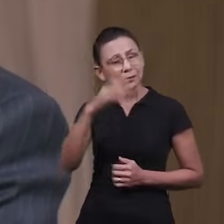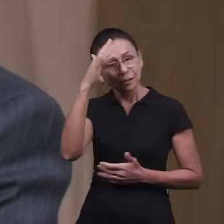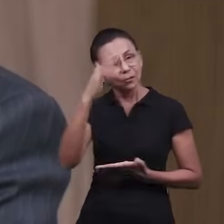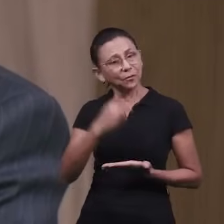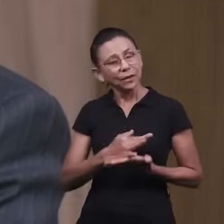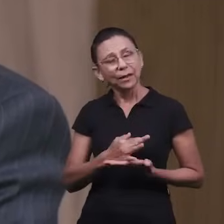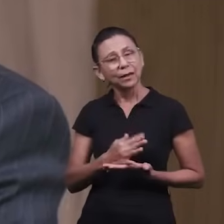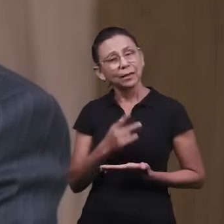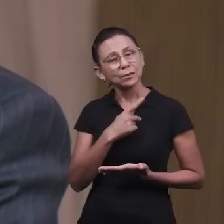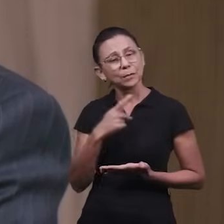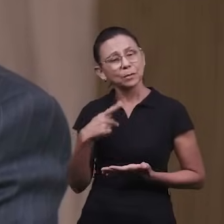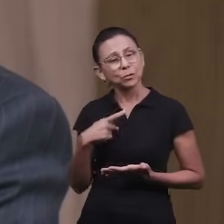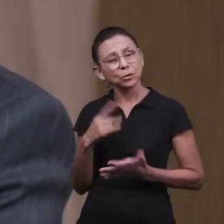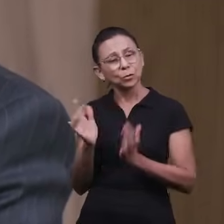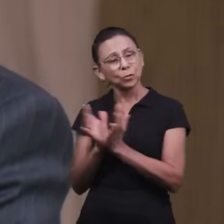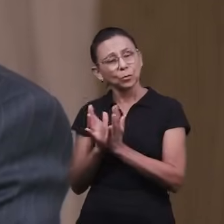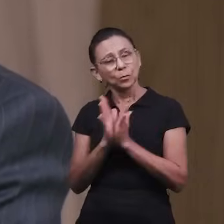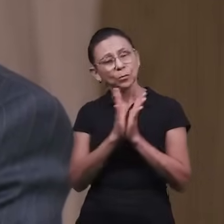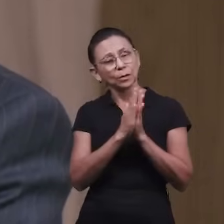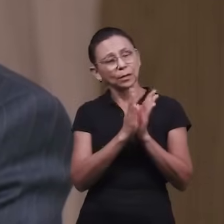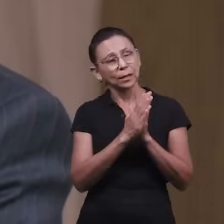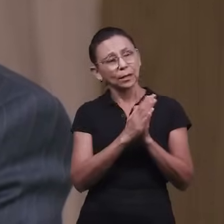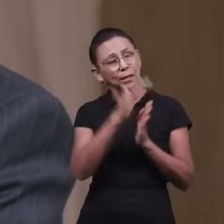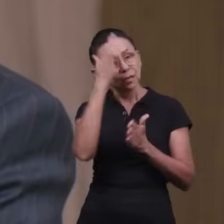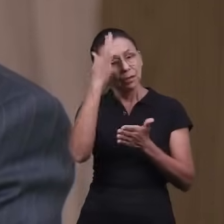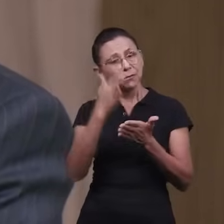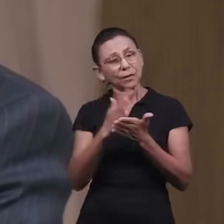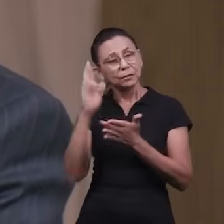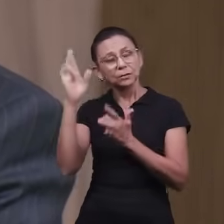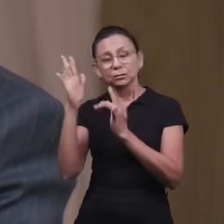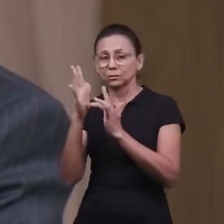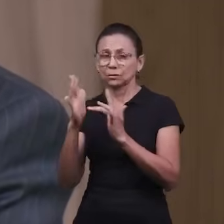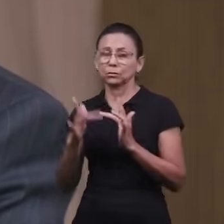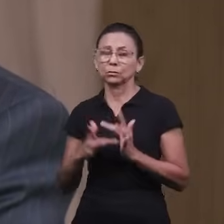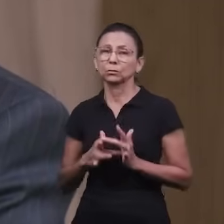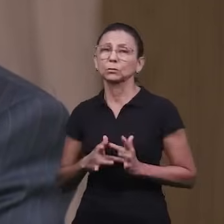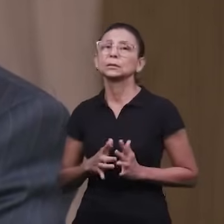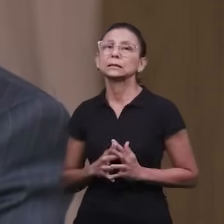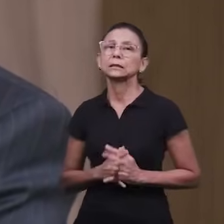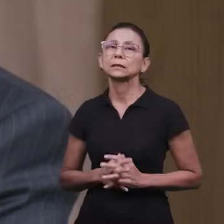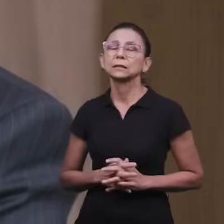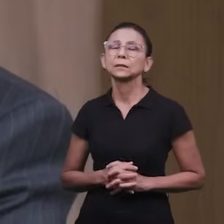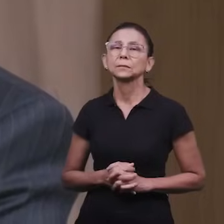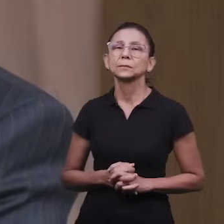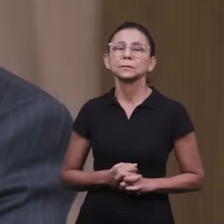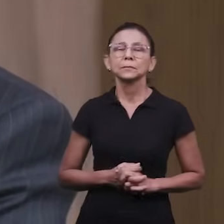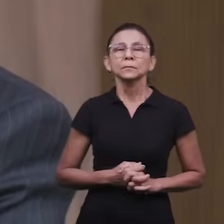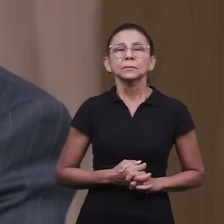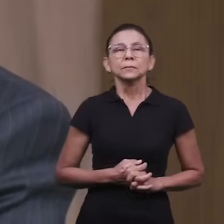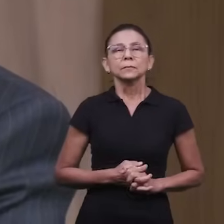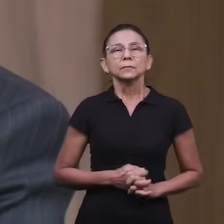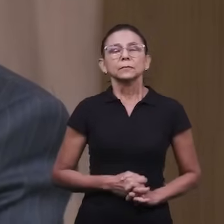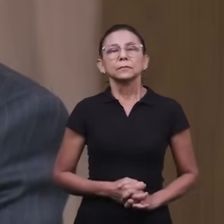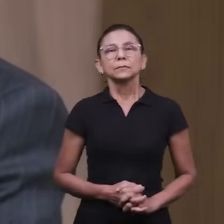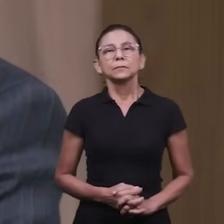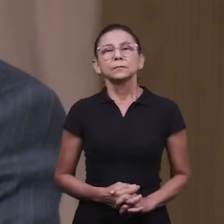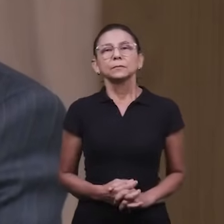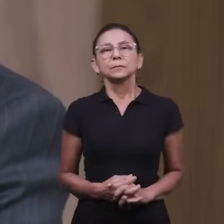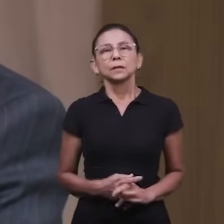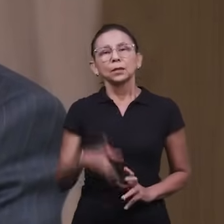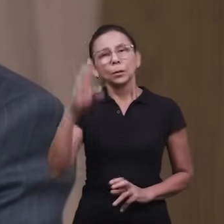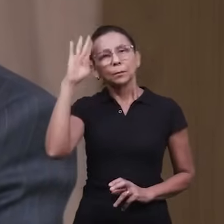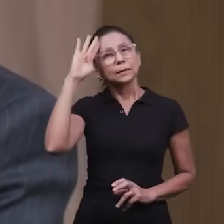né? E a fé é no Senhor Jesus, né? Porque ele que está à frente desse trabalho, né? E é ele